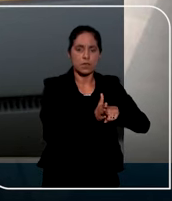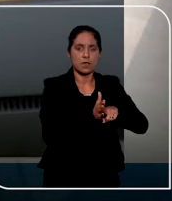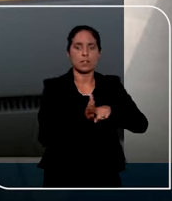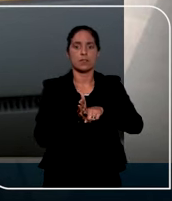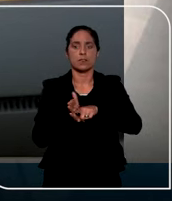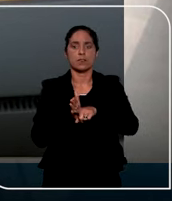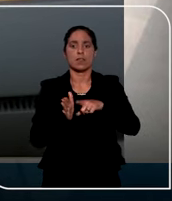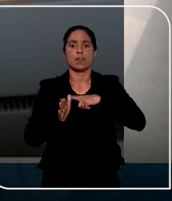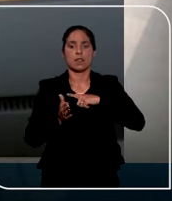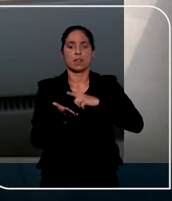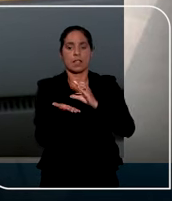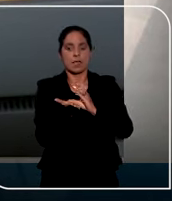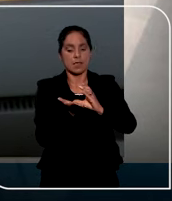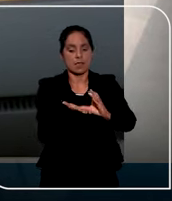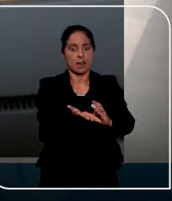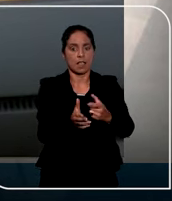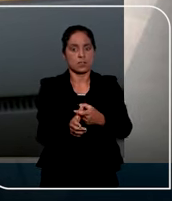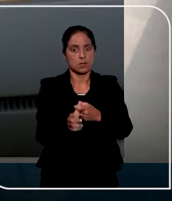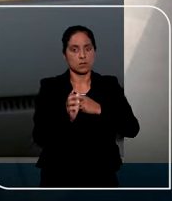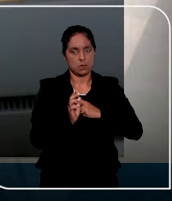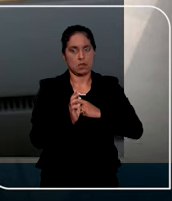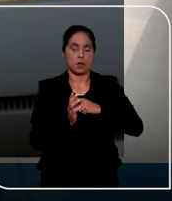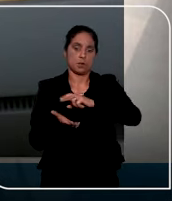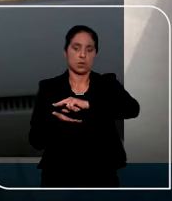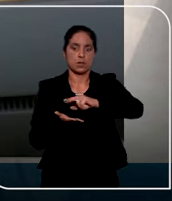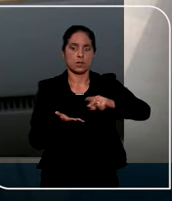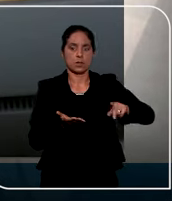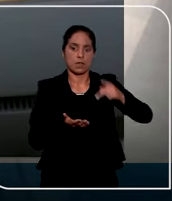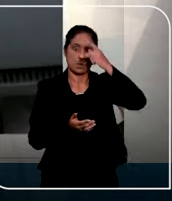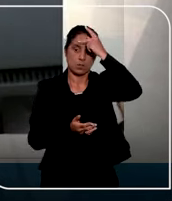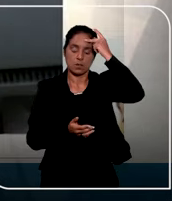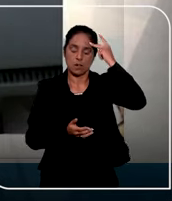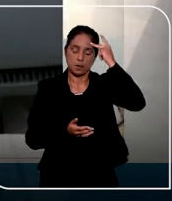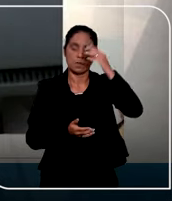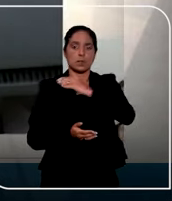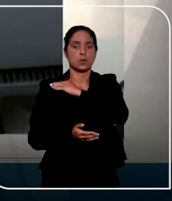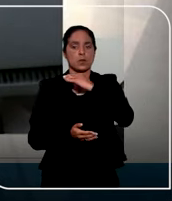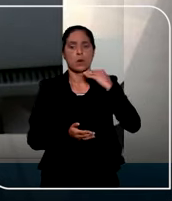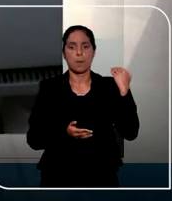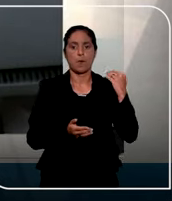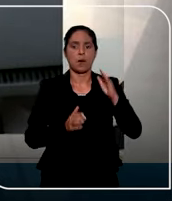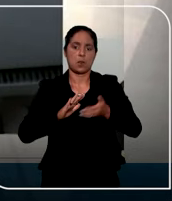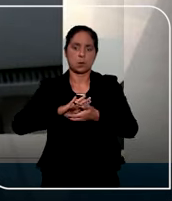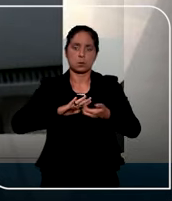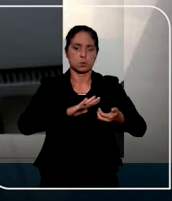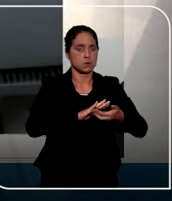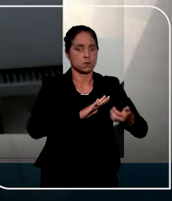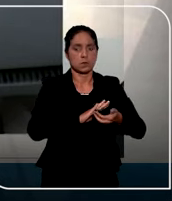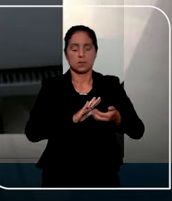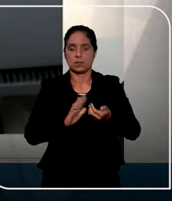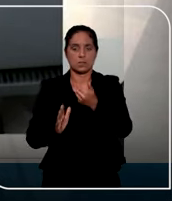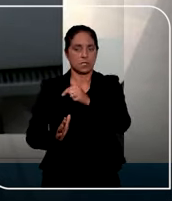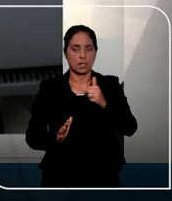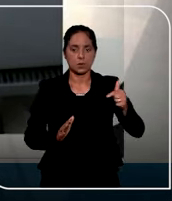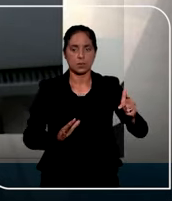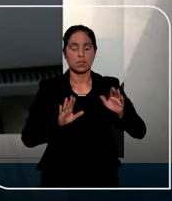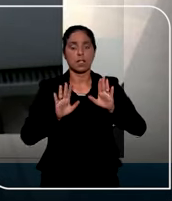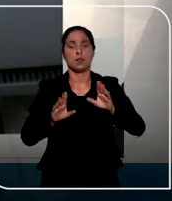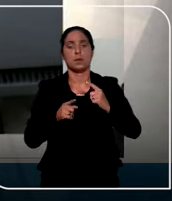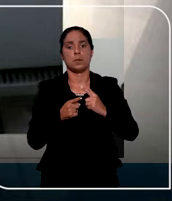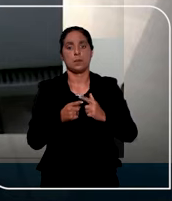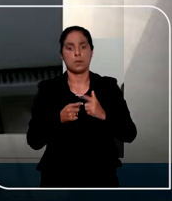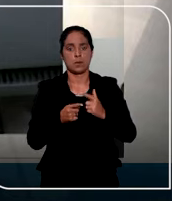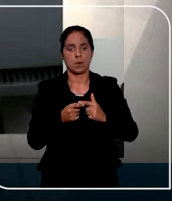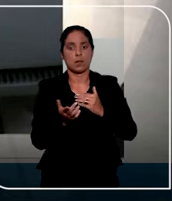verificar a existência de crédito débito ou saldo o falecimento da inventariante não obsta o seguimento da ação